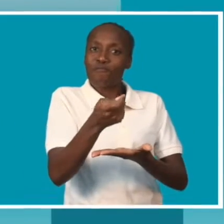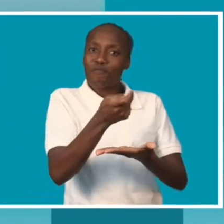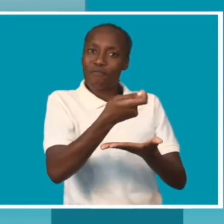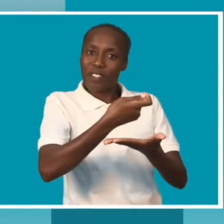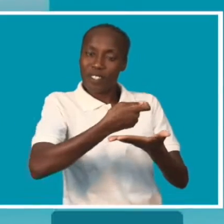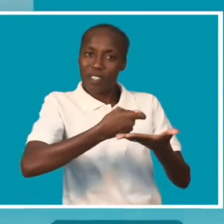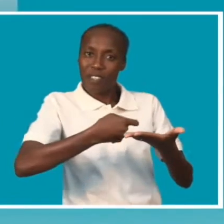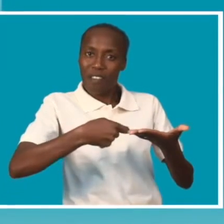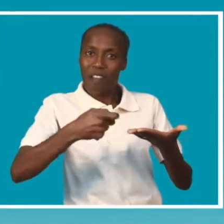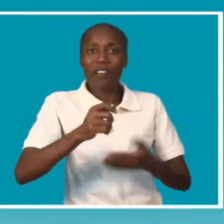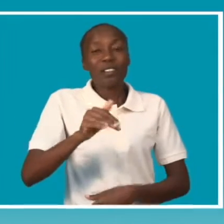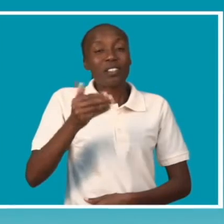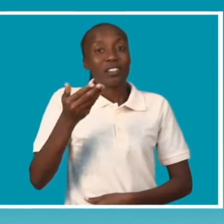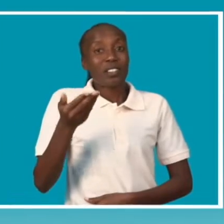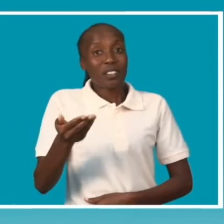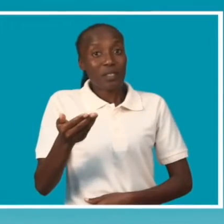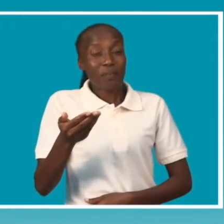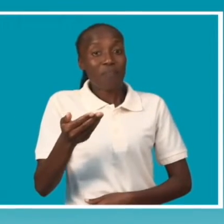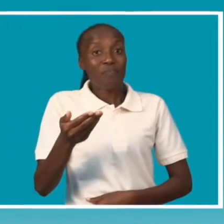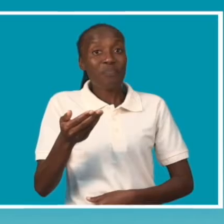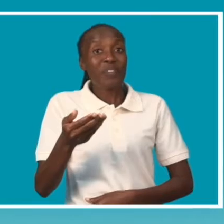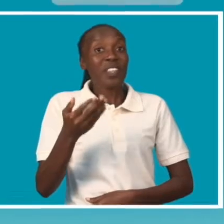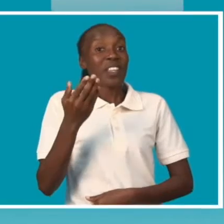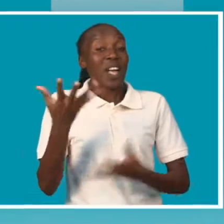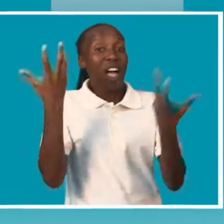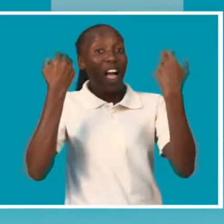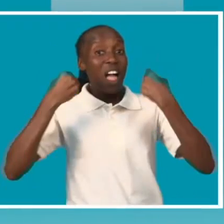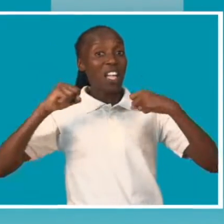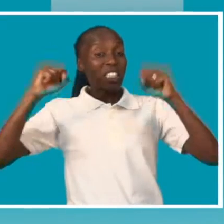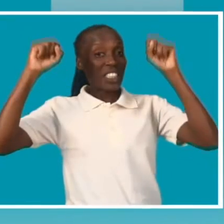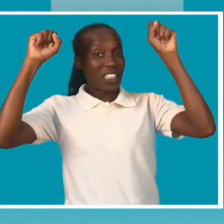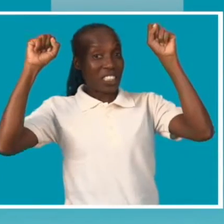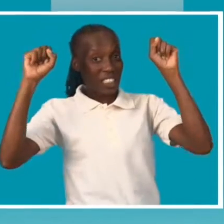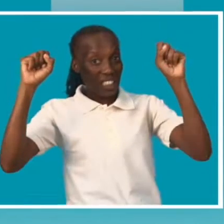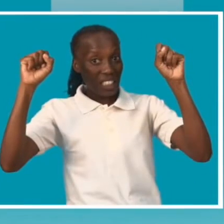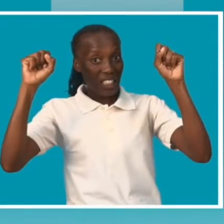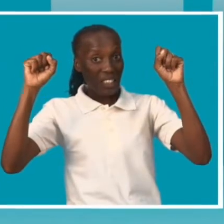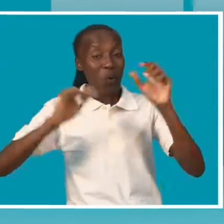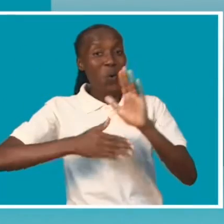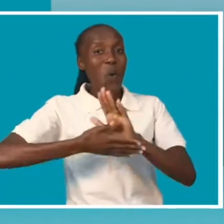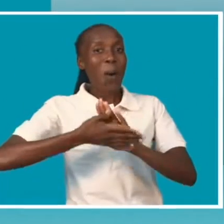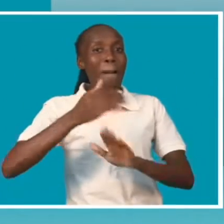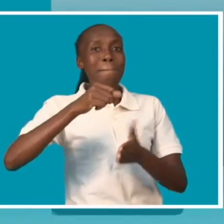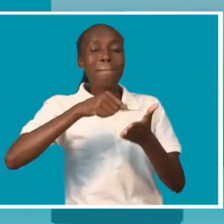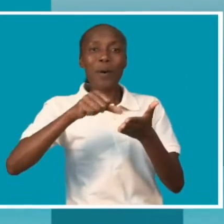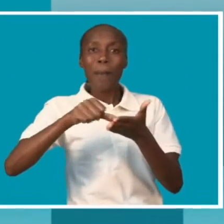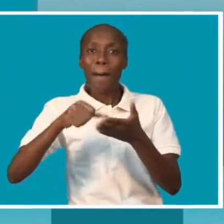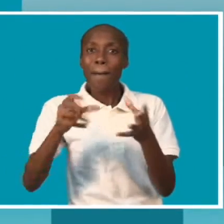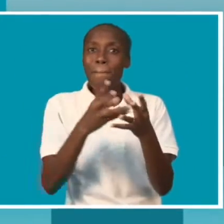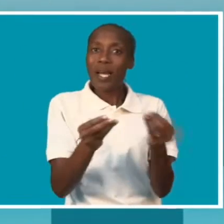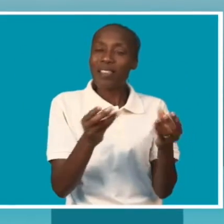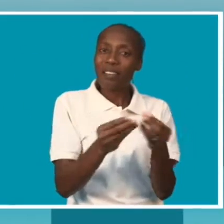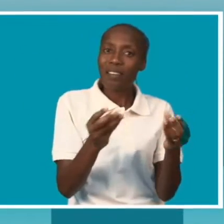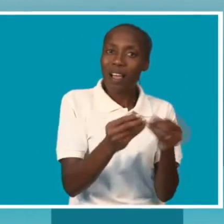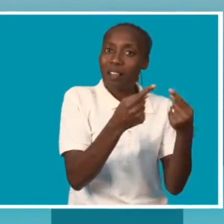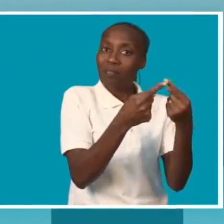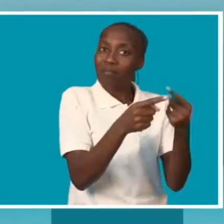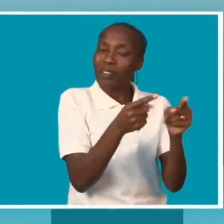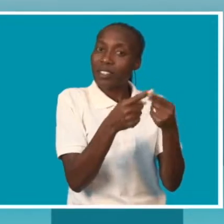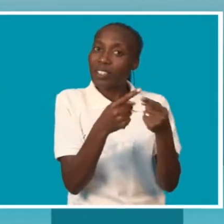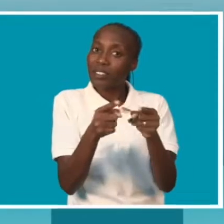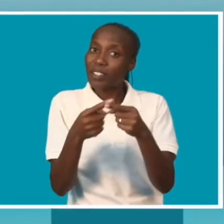Daí, eu fiz o shield, começou a comprar material para mim, cartolinas,